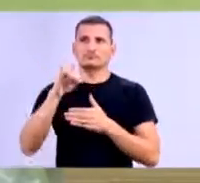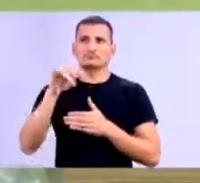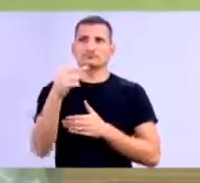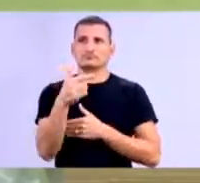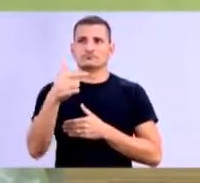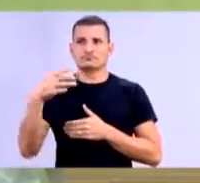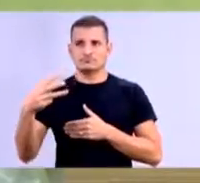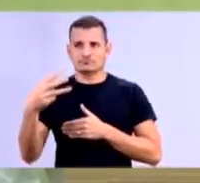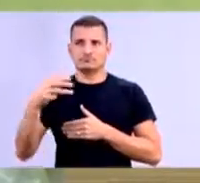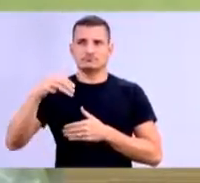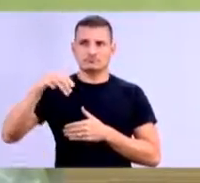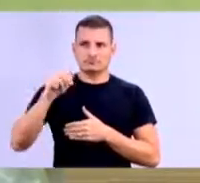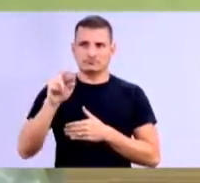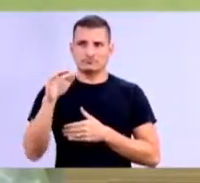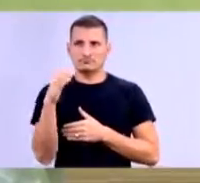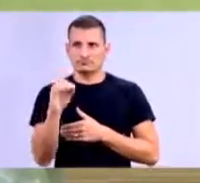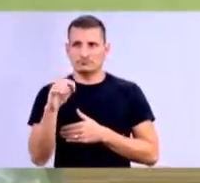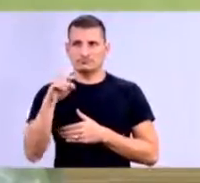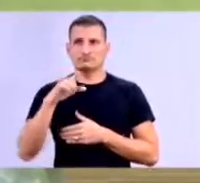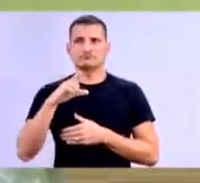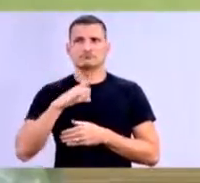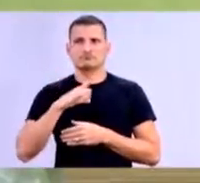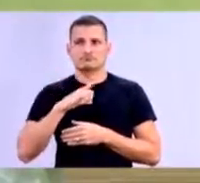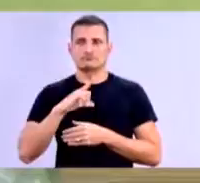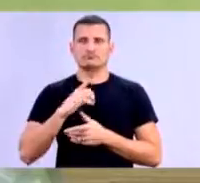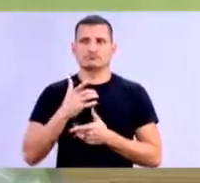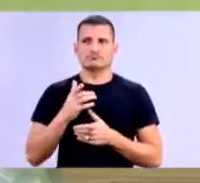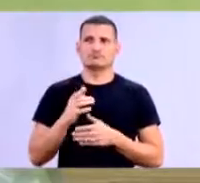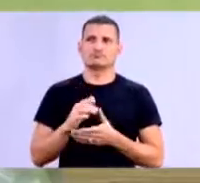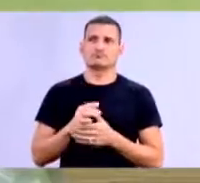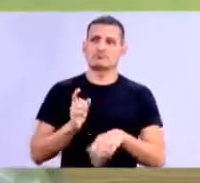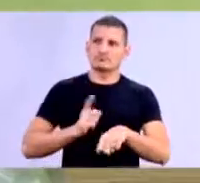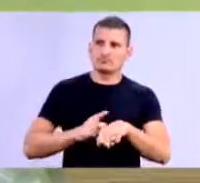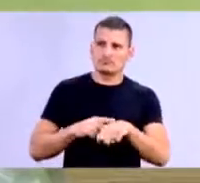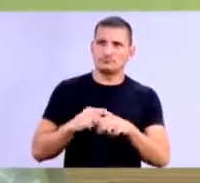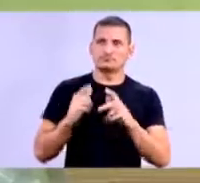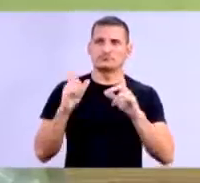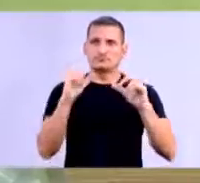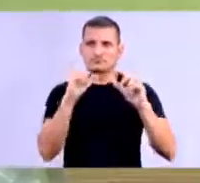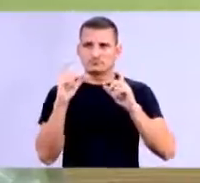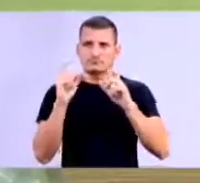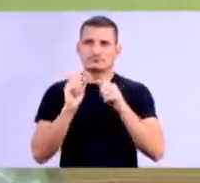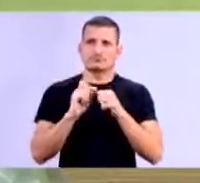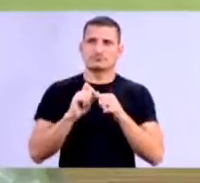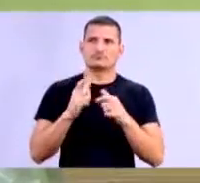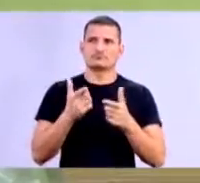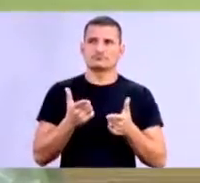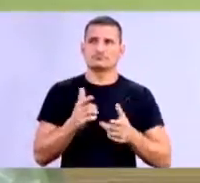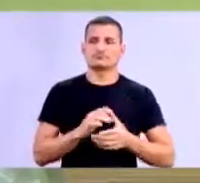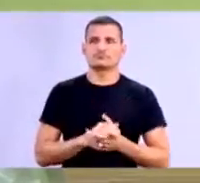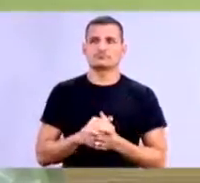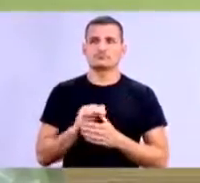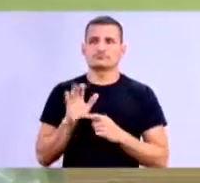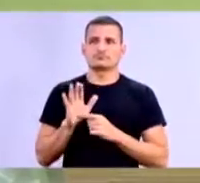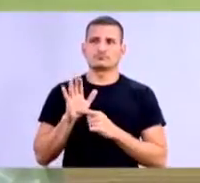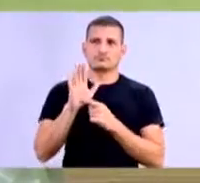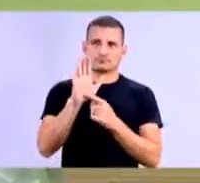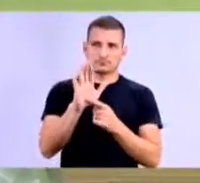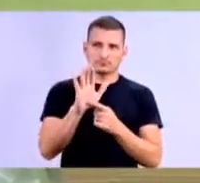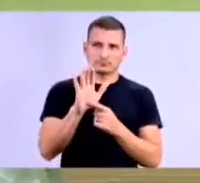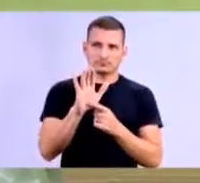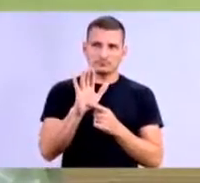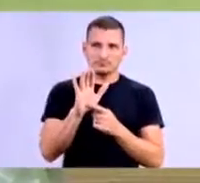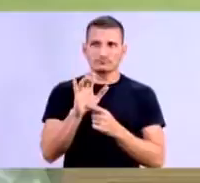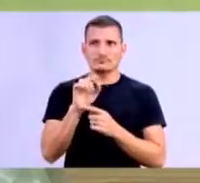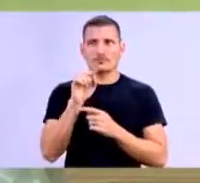23 de março. Então, vocês têm mais tempo aí para tirar as fotos, para fazer as selfies e demonstrar